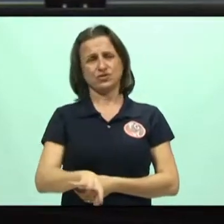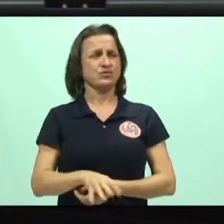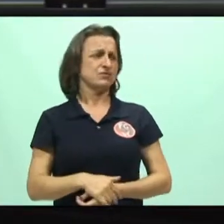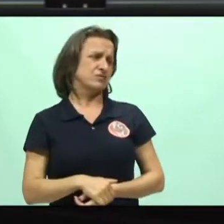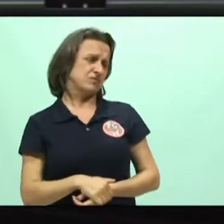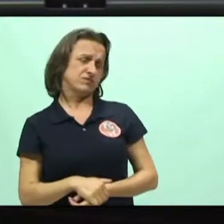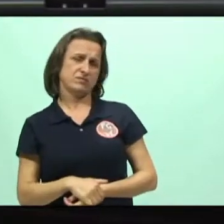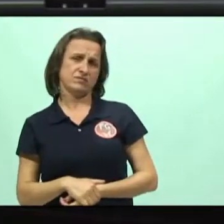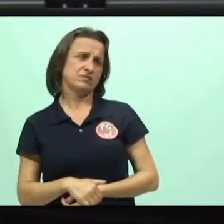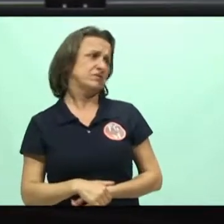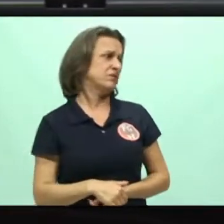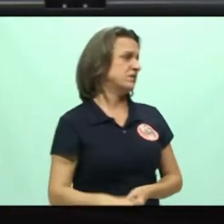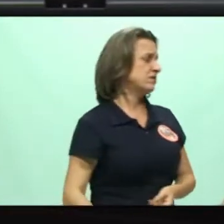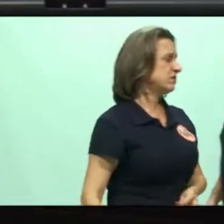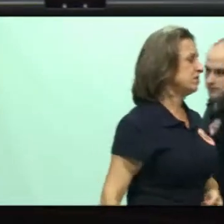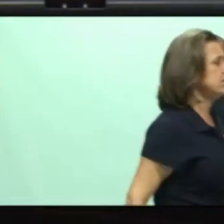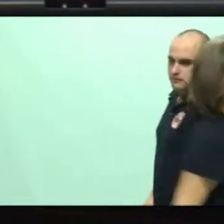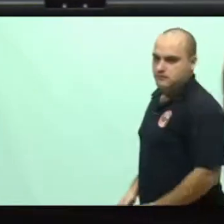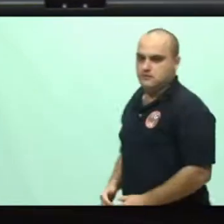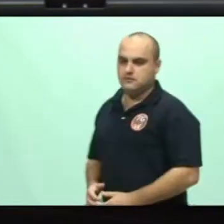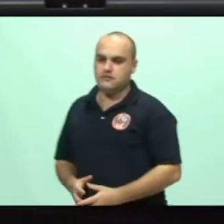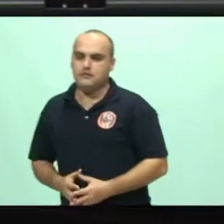elogiou aqui o centro